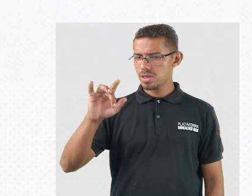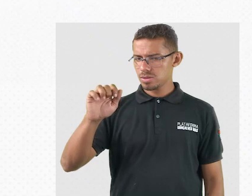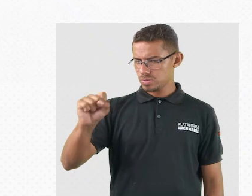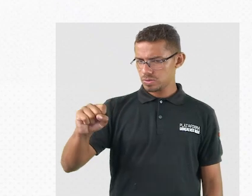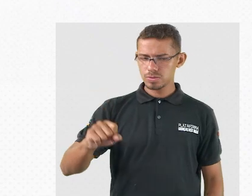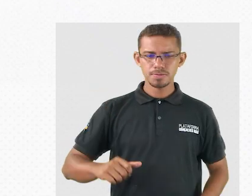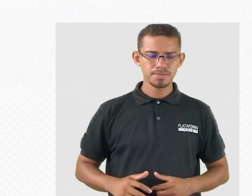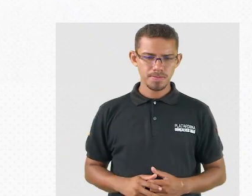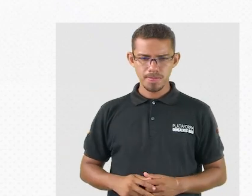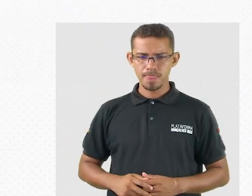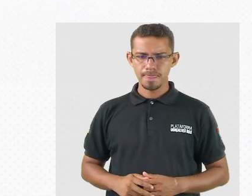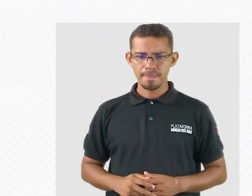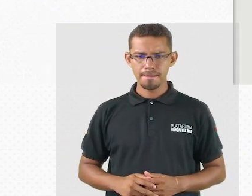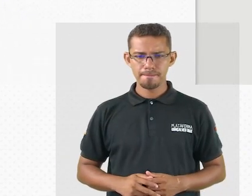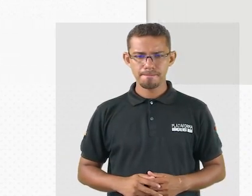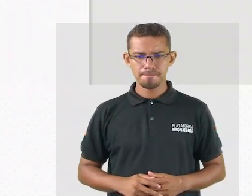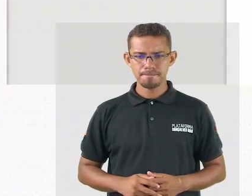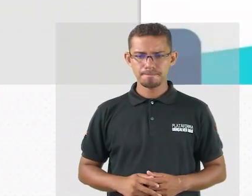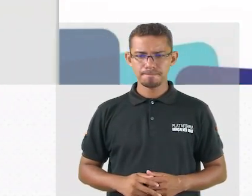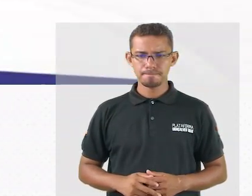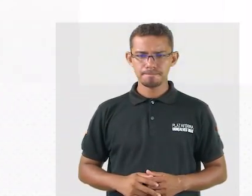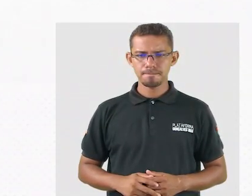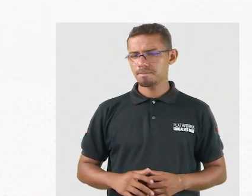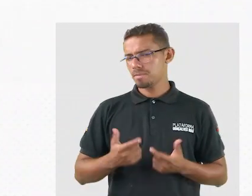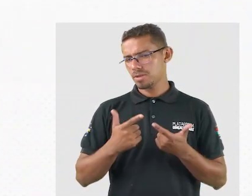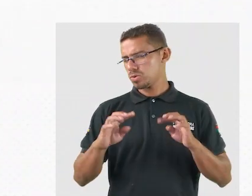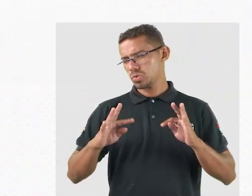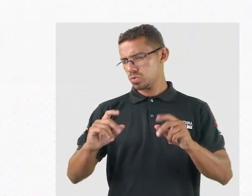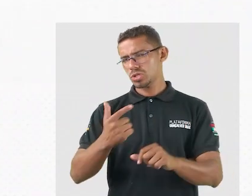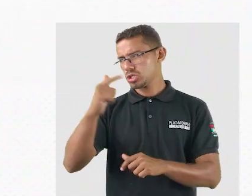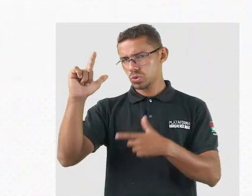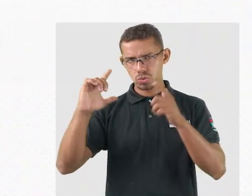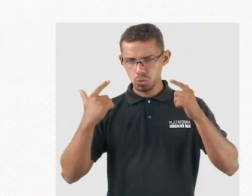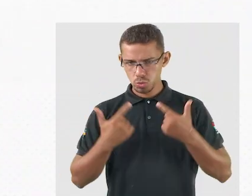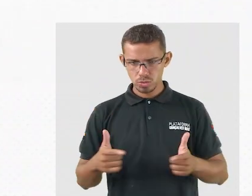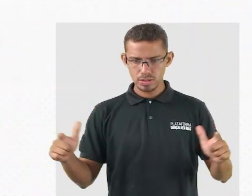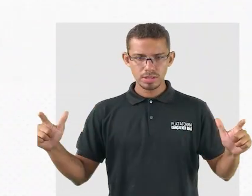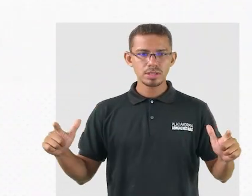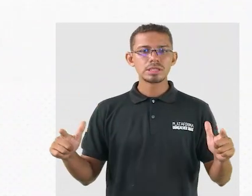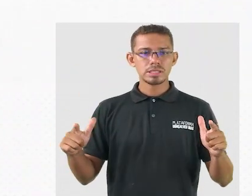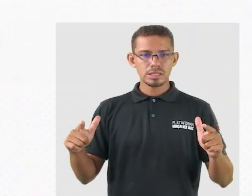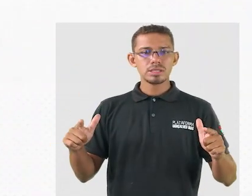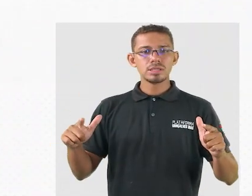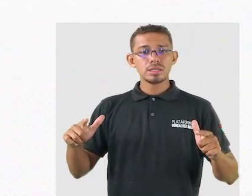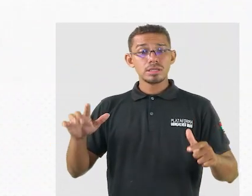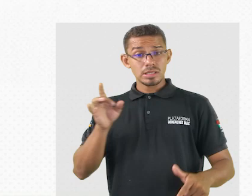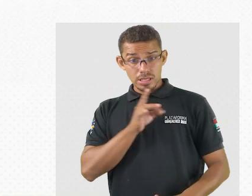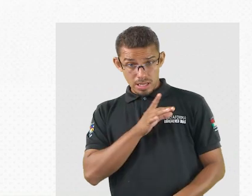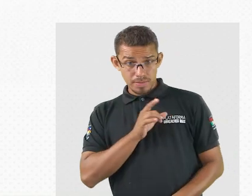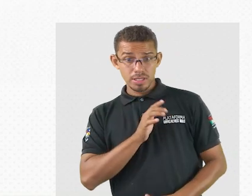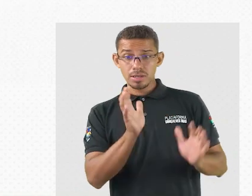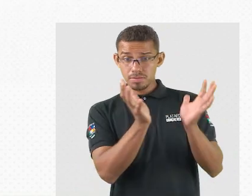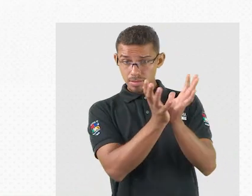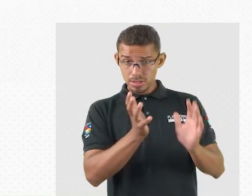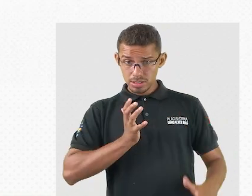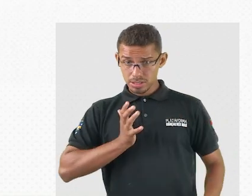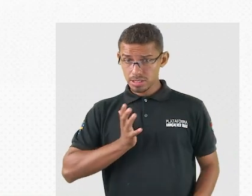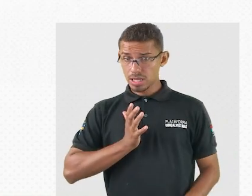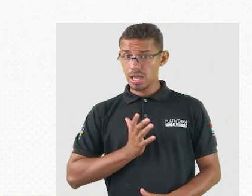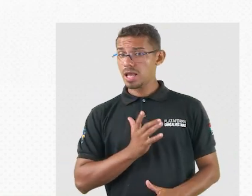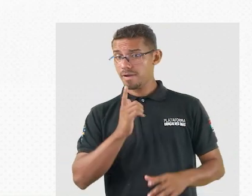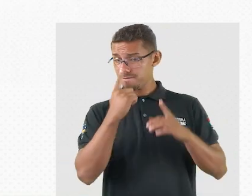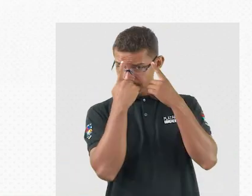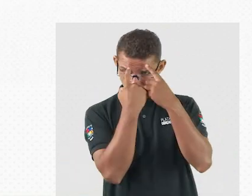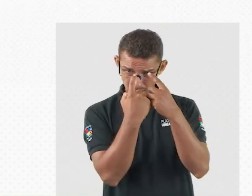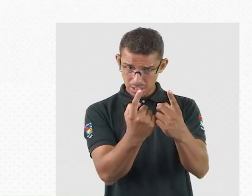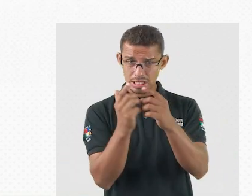tá? Era uma reivindicação de cunho social que não vai ter em todas as outras. Temida pelas elites, ela foi violentamente reprimida pelo governo e